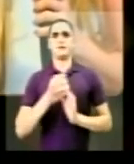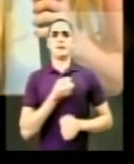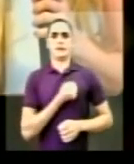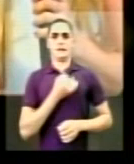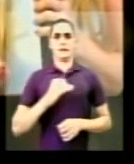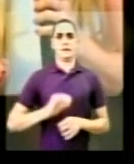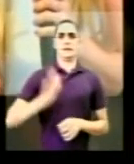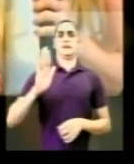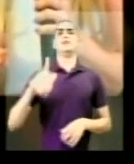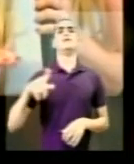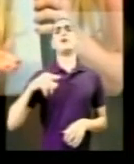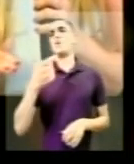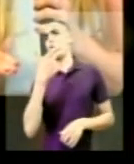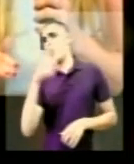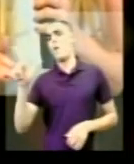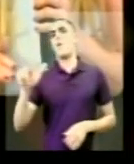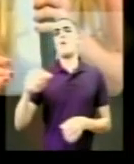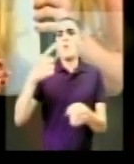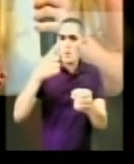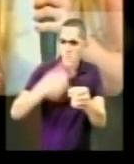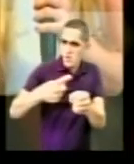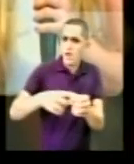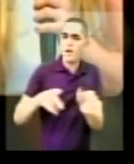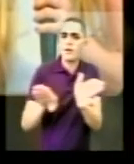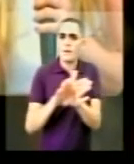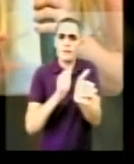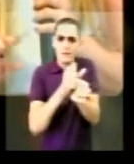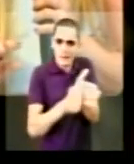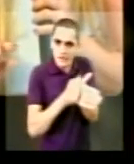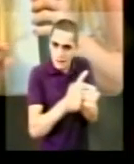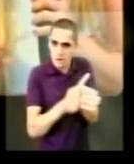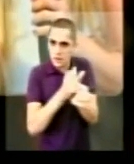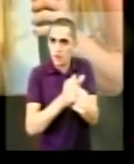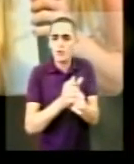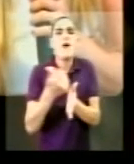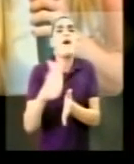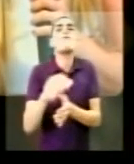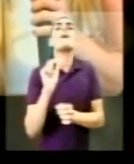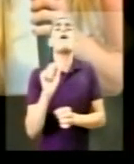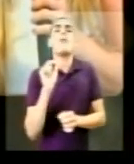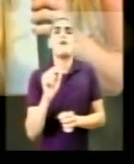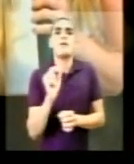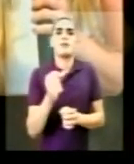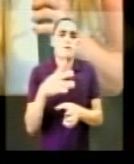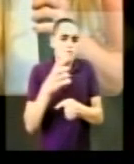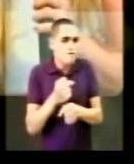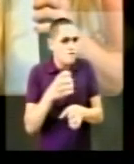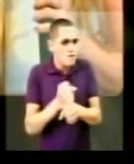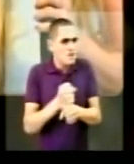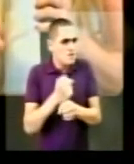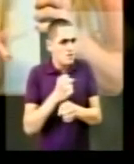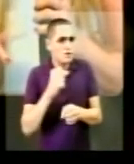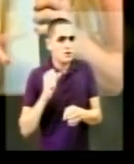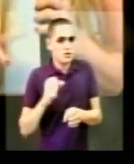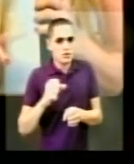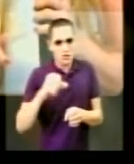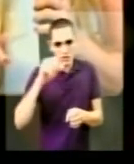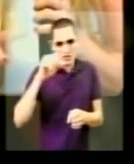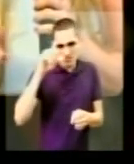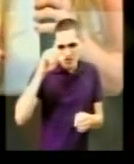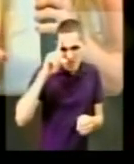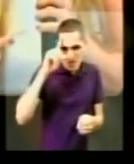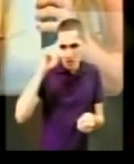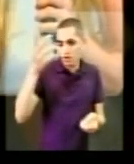de Araraquara, que nós avaliamos. Vocês podem ver que na média anual dele, ele até teve uma